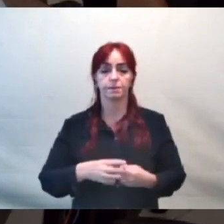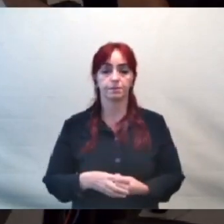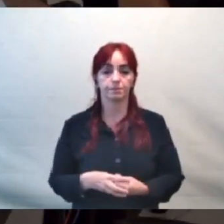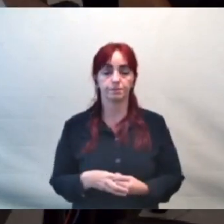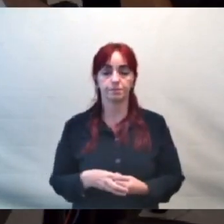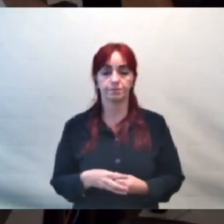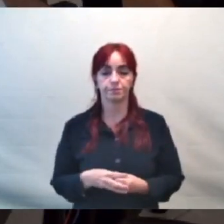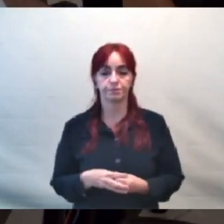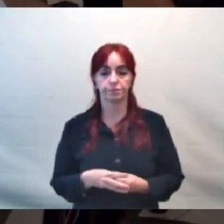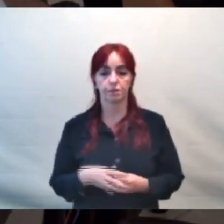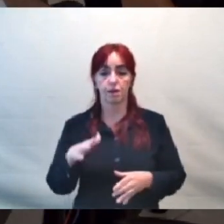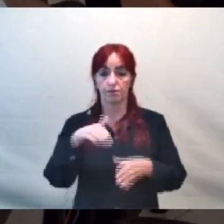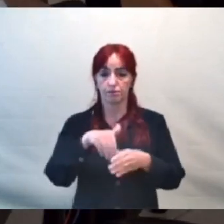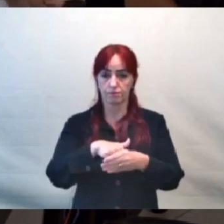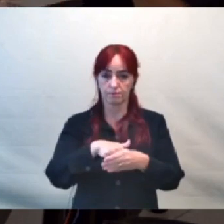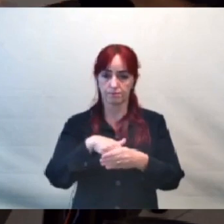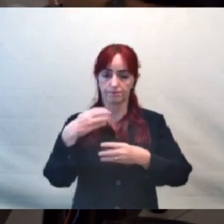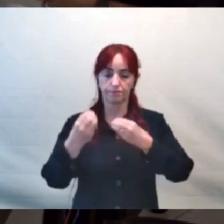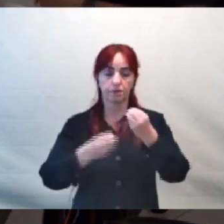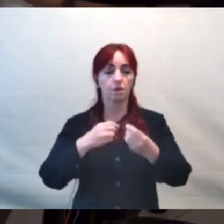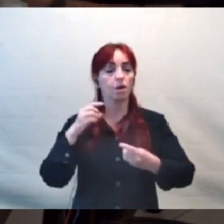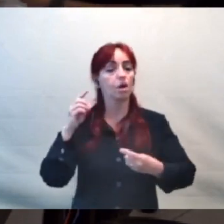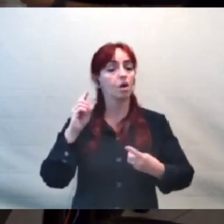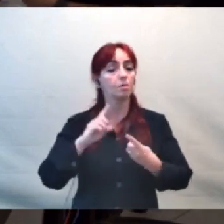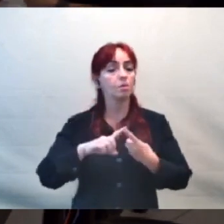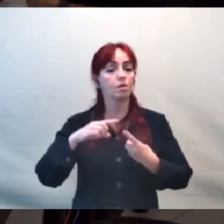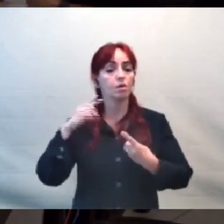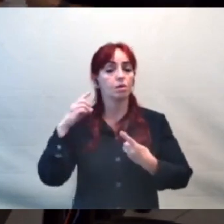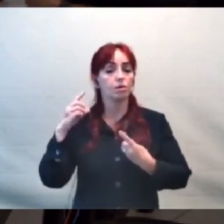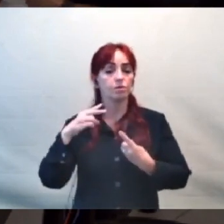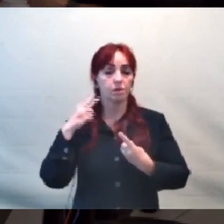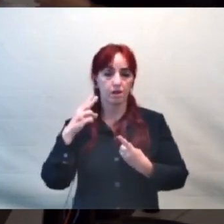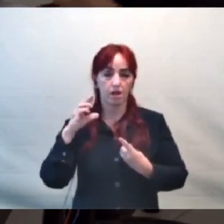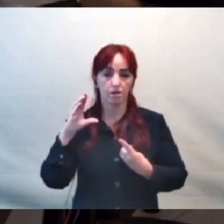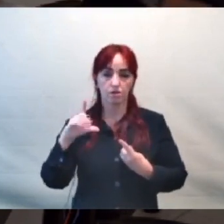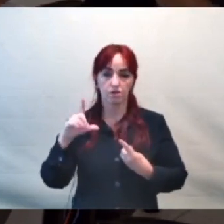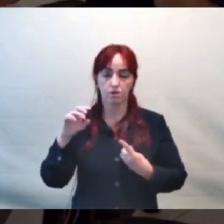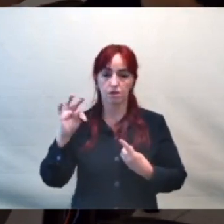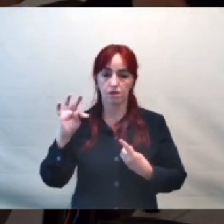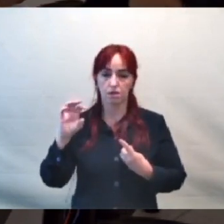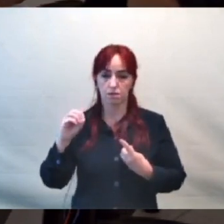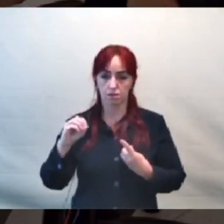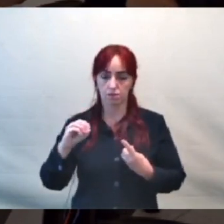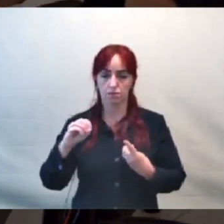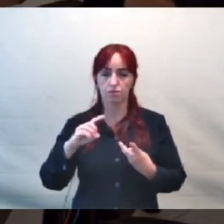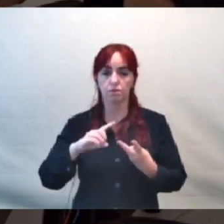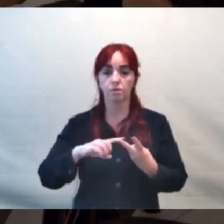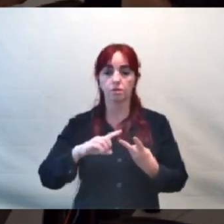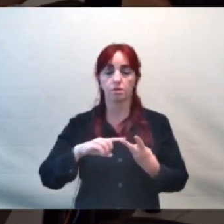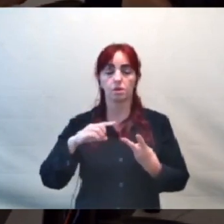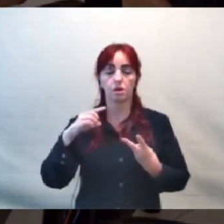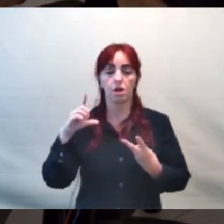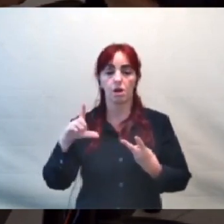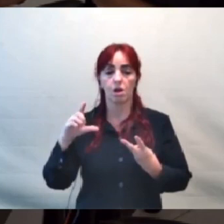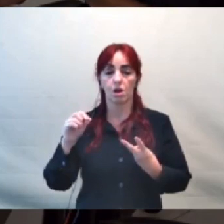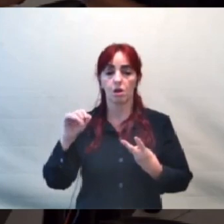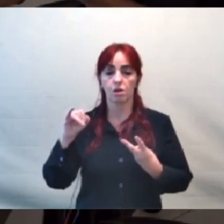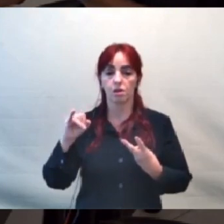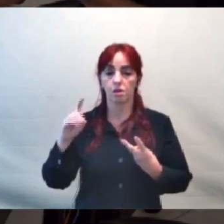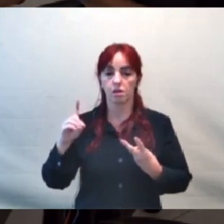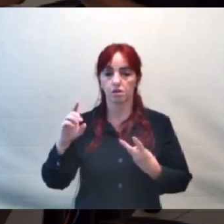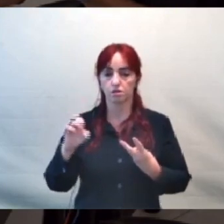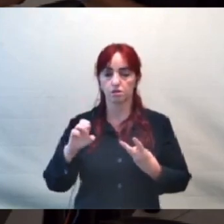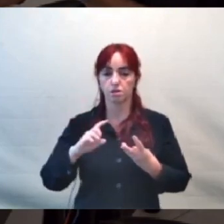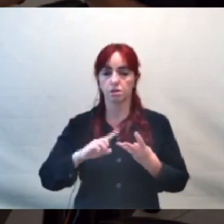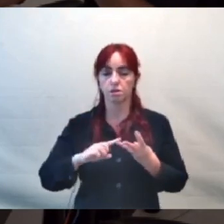Em votação. Como vota o vereador Cleiton Xavier? Para o meu parecer. Como vota a vereadora Aloide Gonçalves? De acordo.